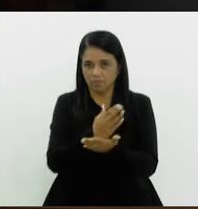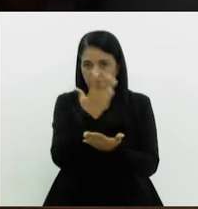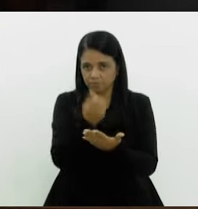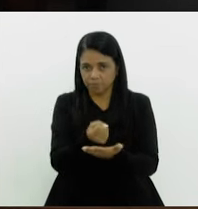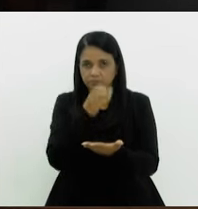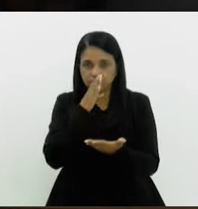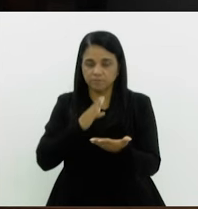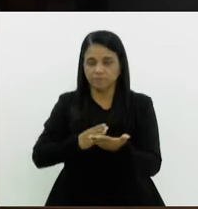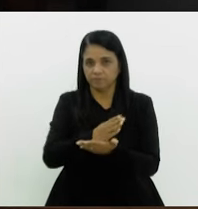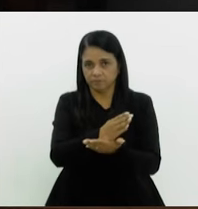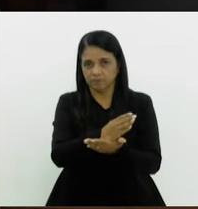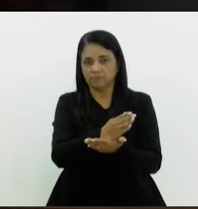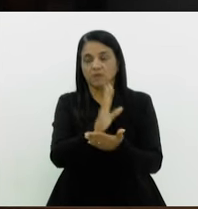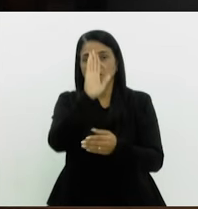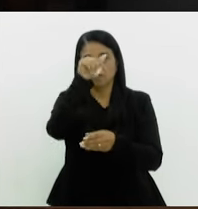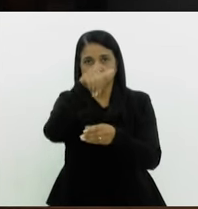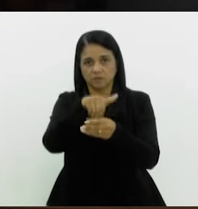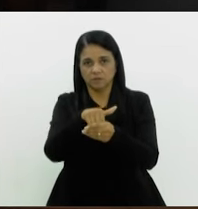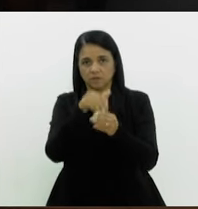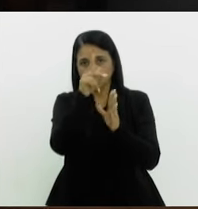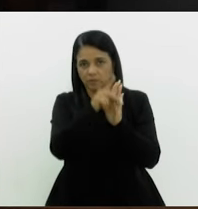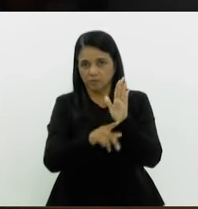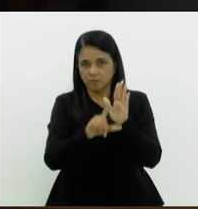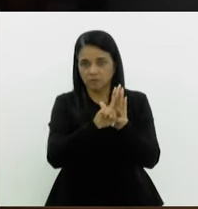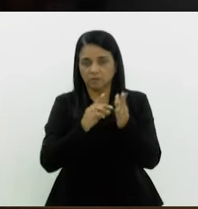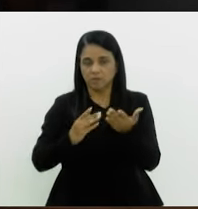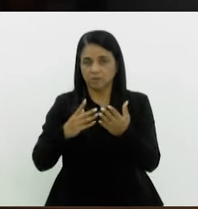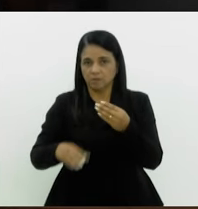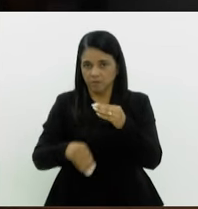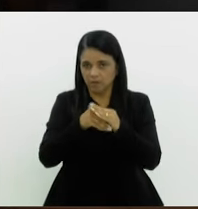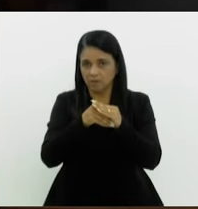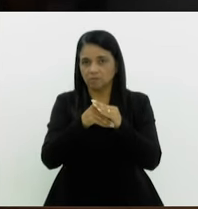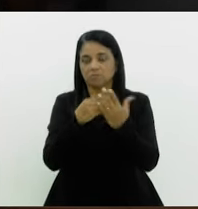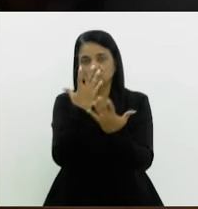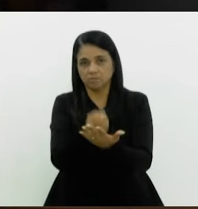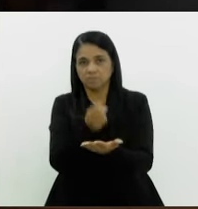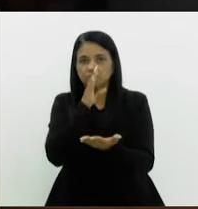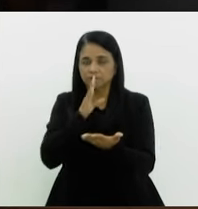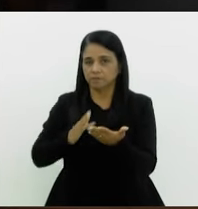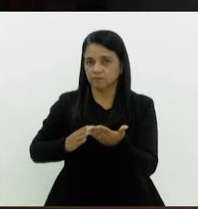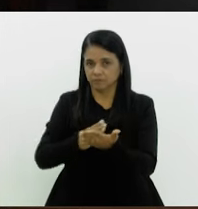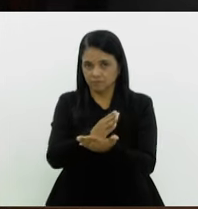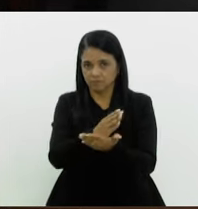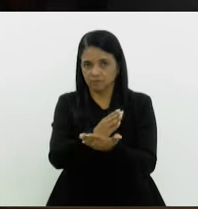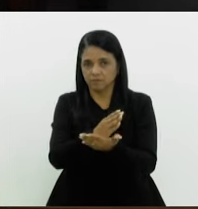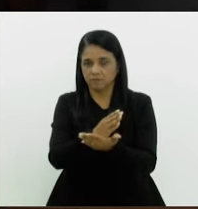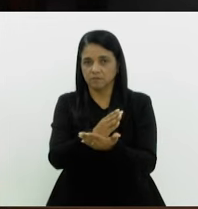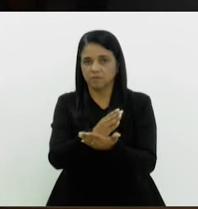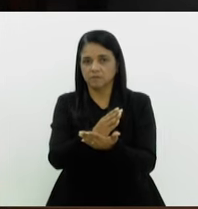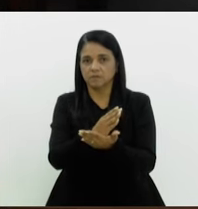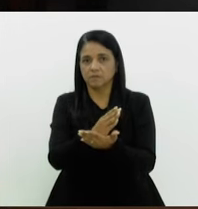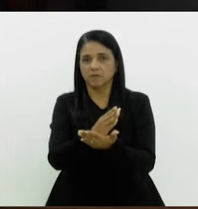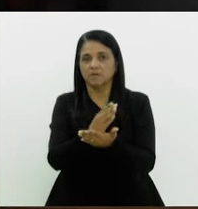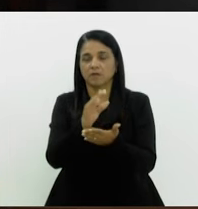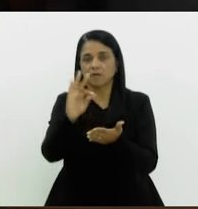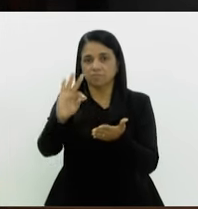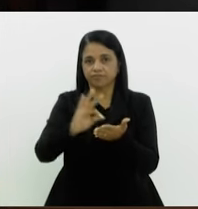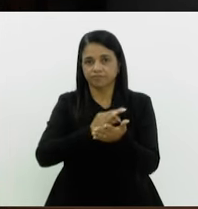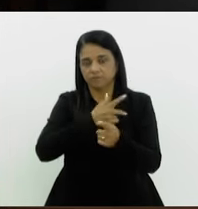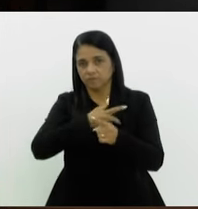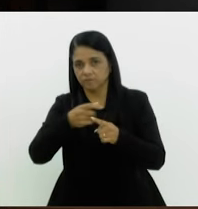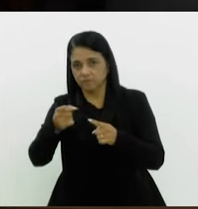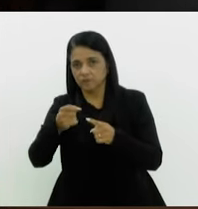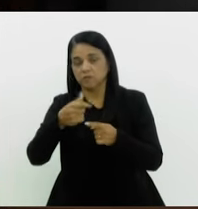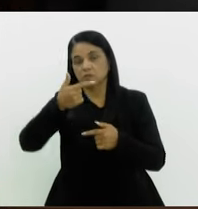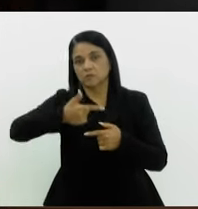Aprovado. Em votação, o projeto assim emendado. Os senhores que aprovam, permaneçam como estão. Aprovado, vai a redação do vencido para